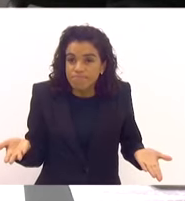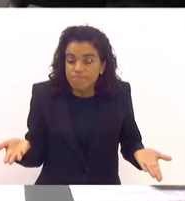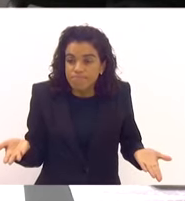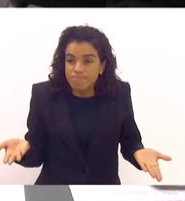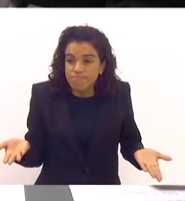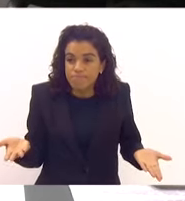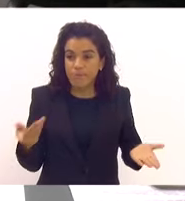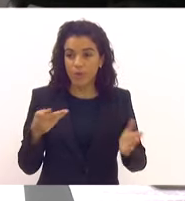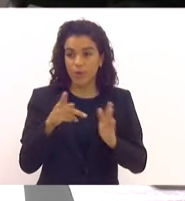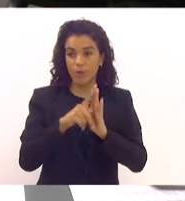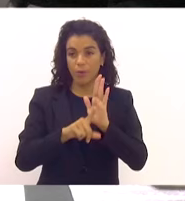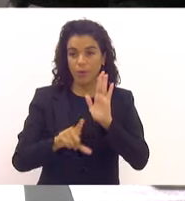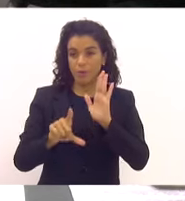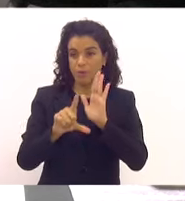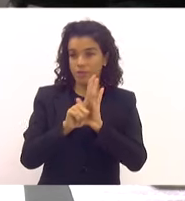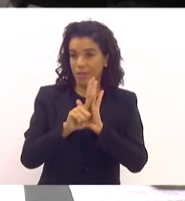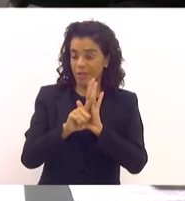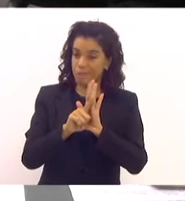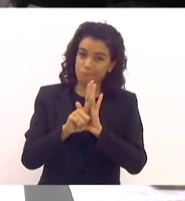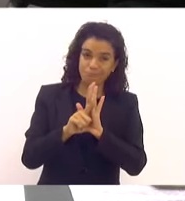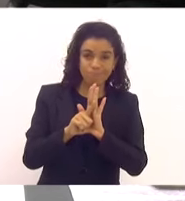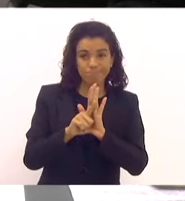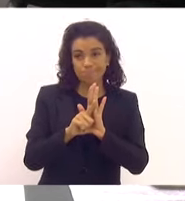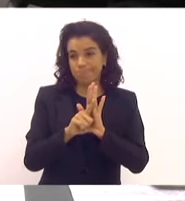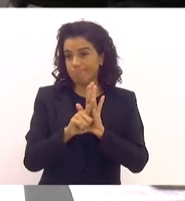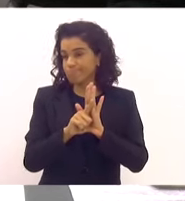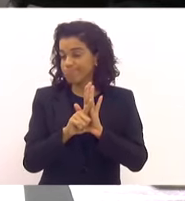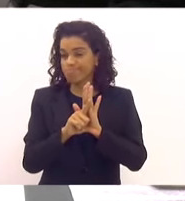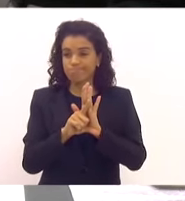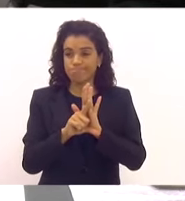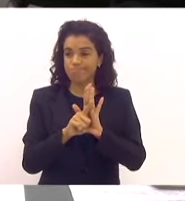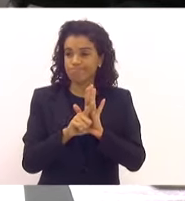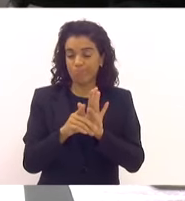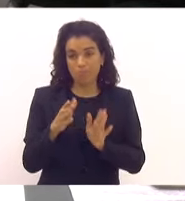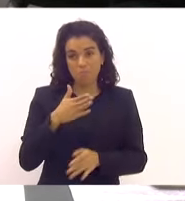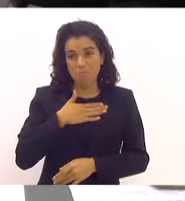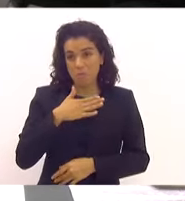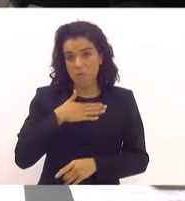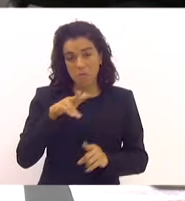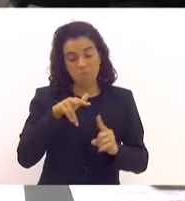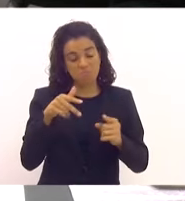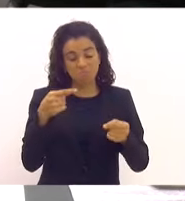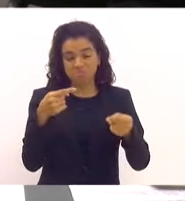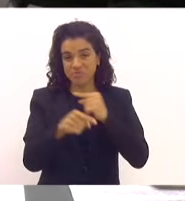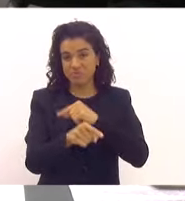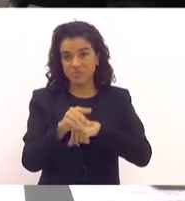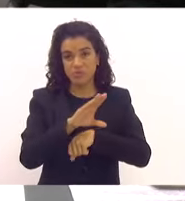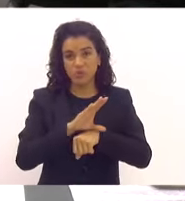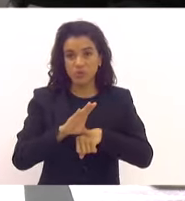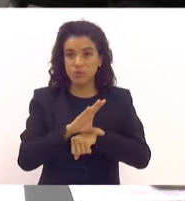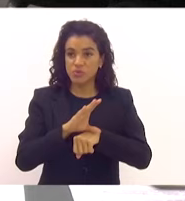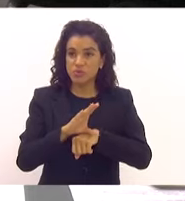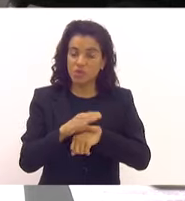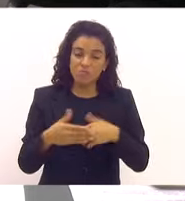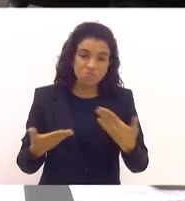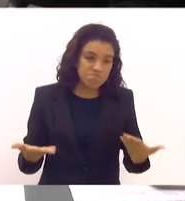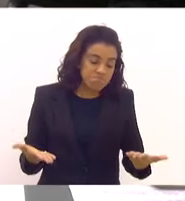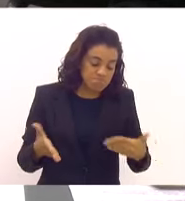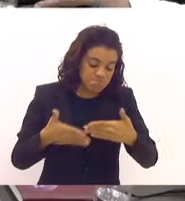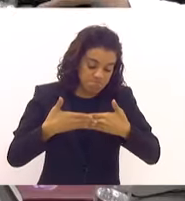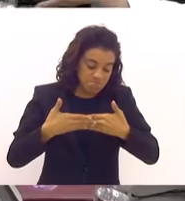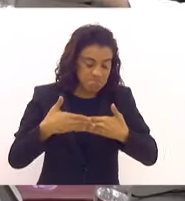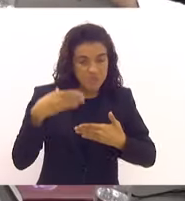O projeto, senhor presidente, é absolutamente, no meu entendimento, inconstitucional. Acaba de